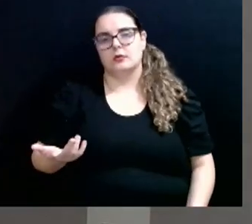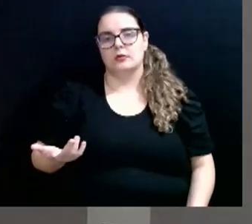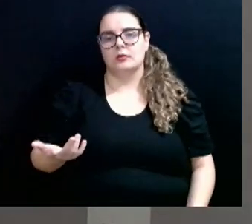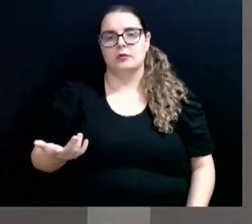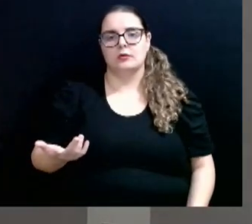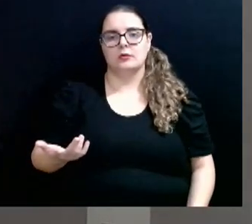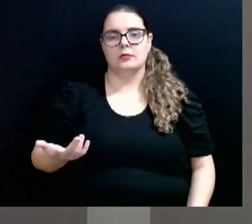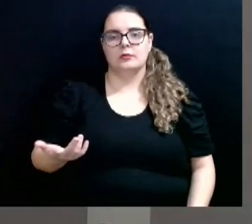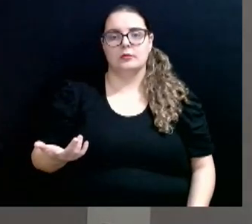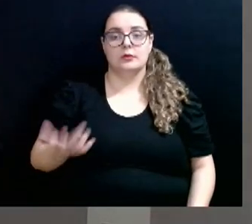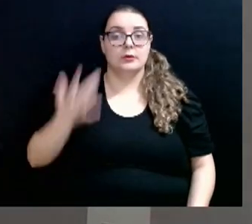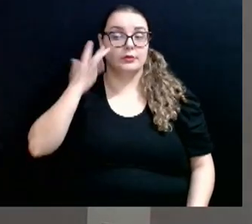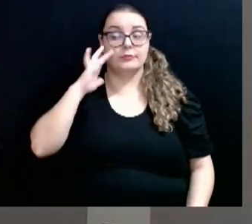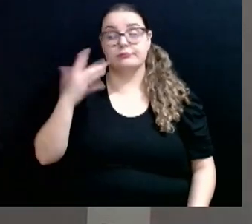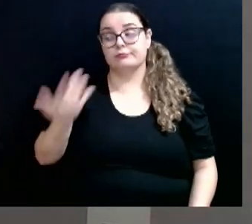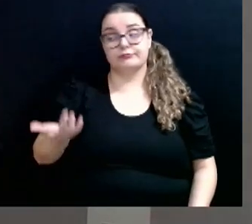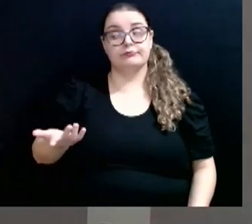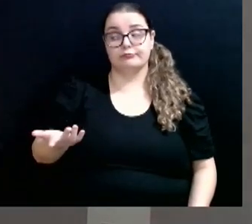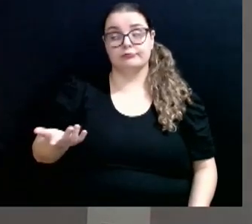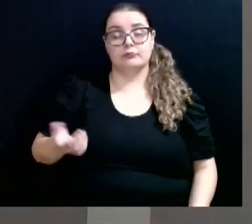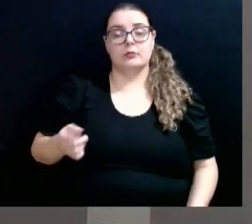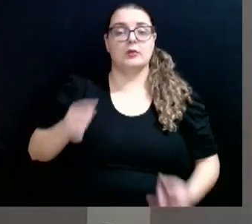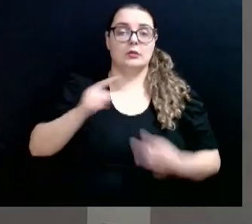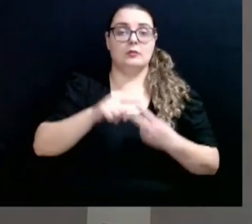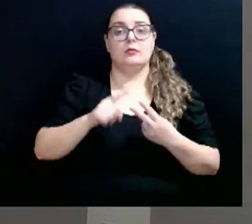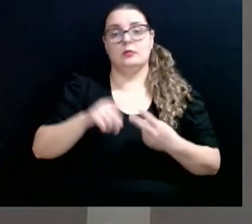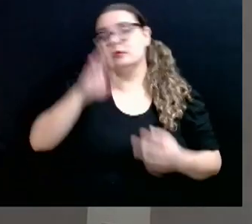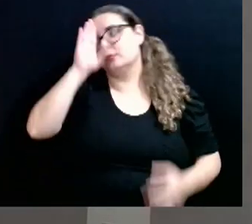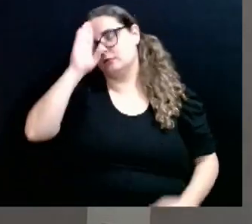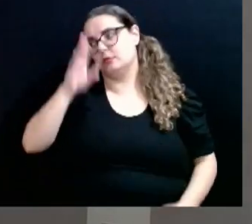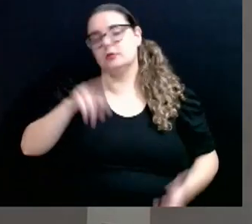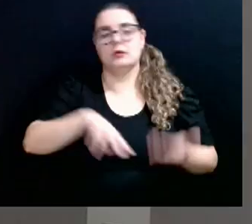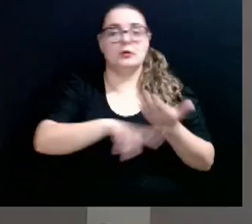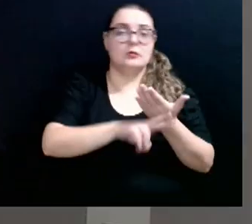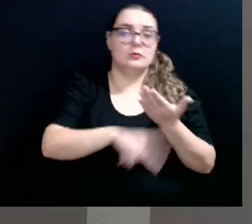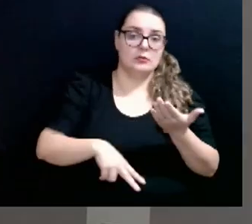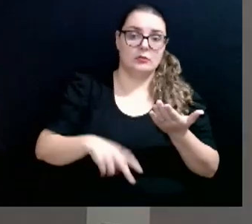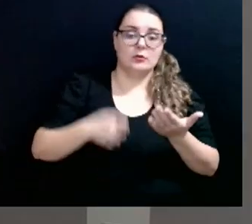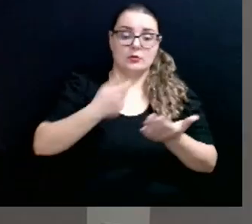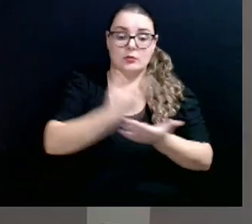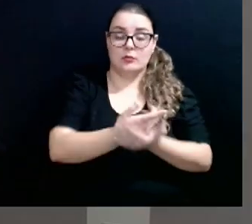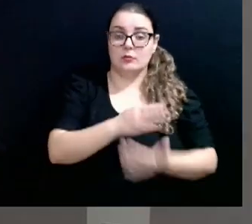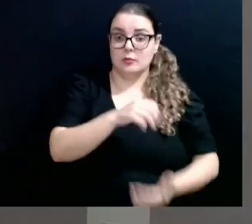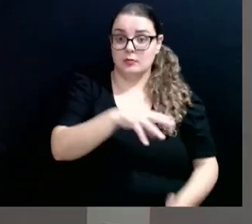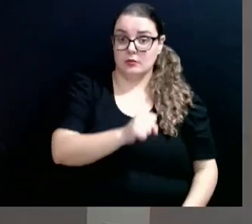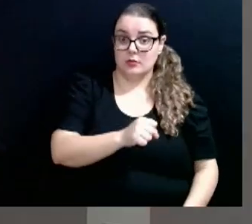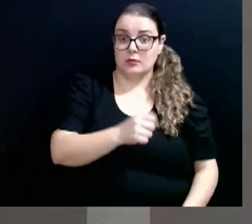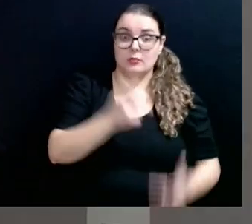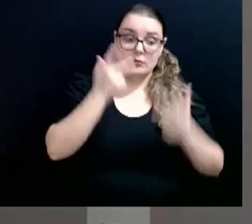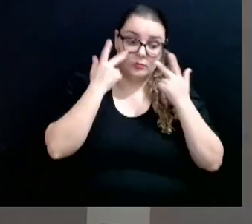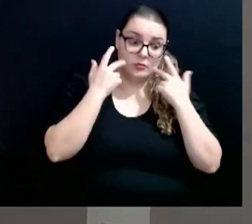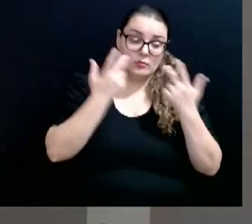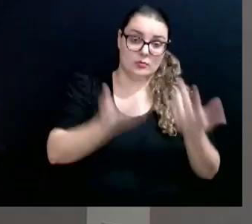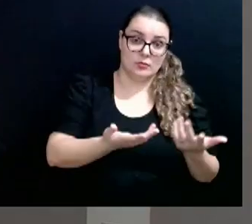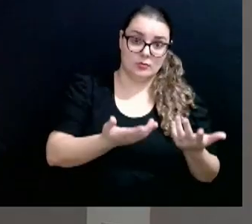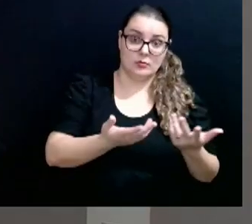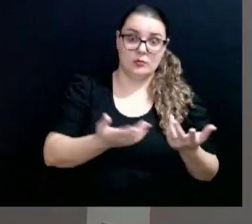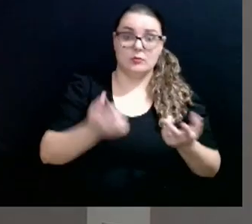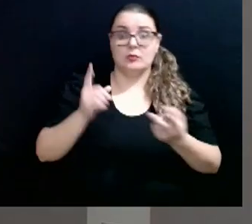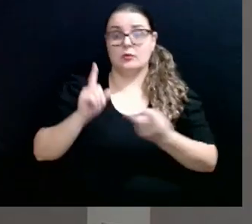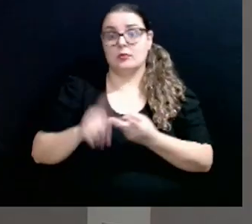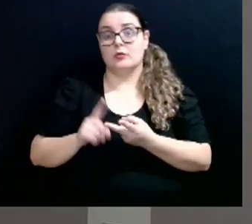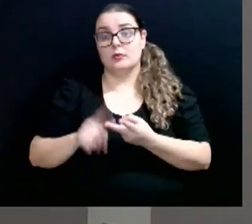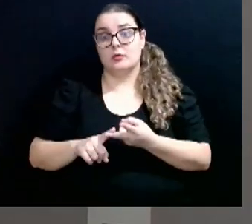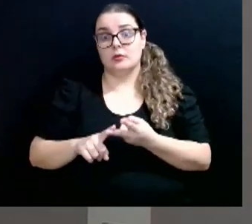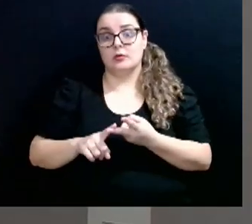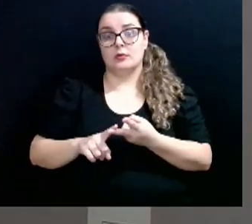não saber. Então, para mim, são os dois principais desvantagens. Você comprar o bem no estado natural e você ter que dispor de